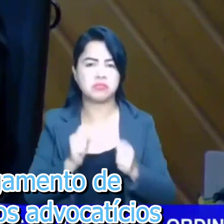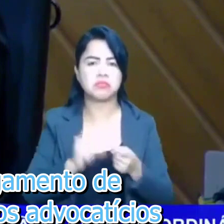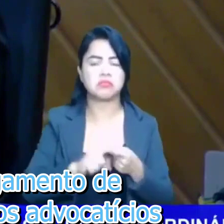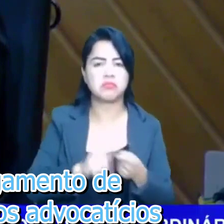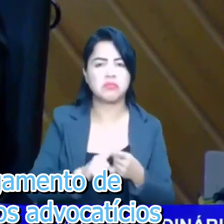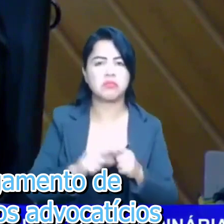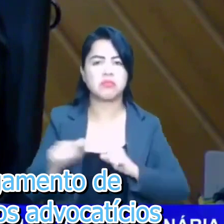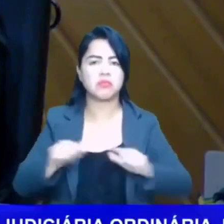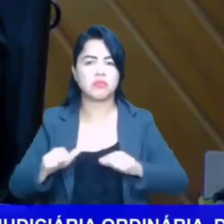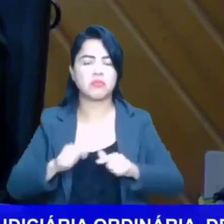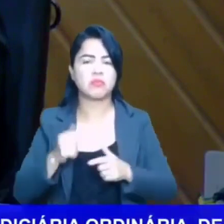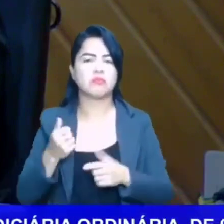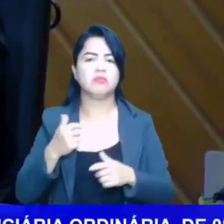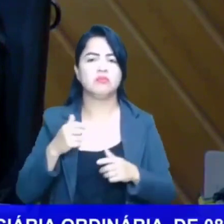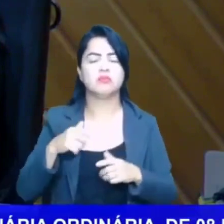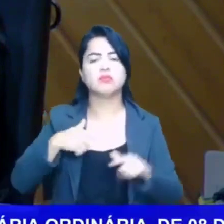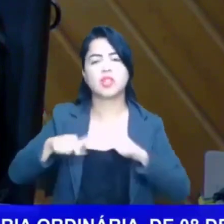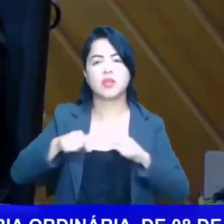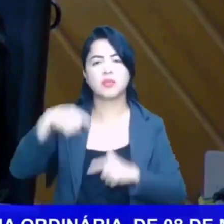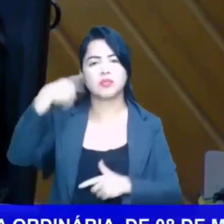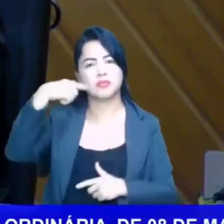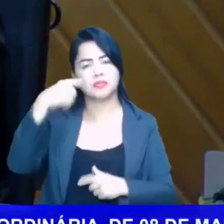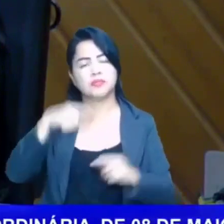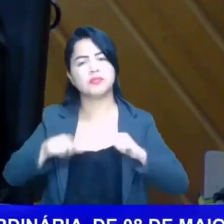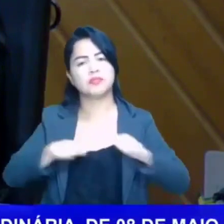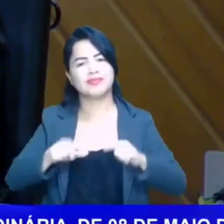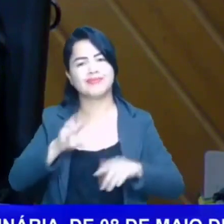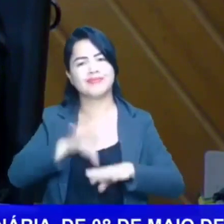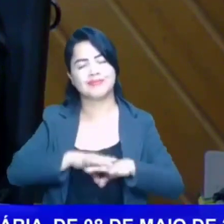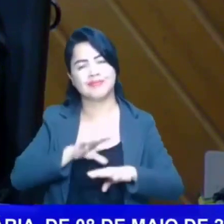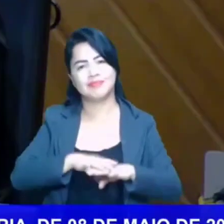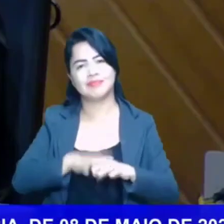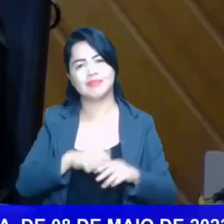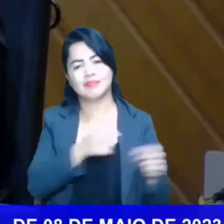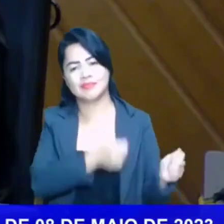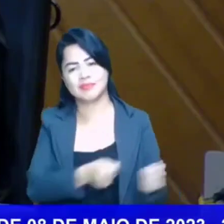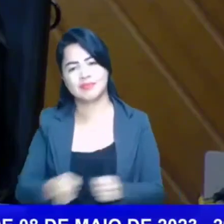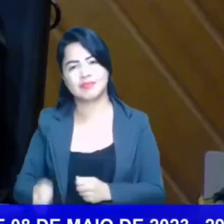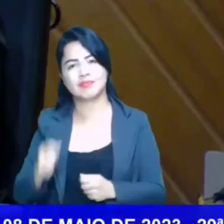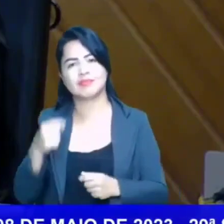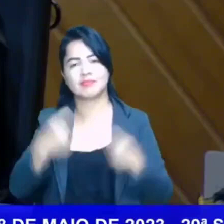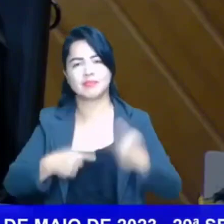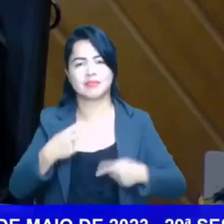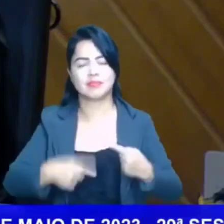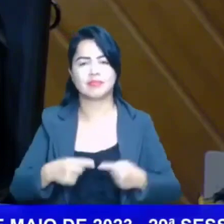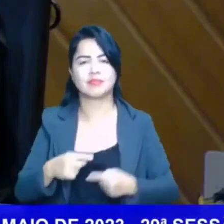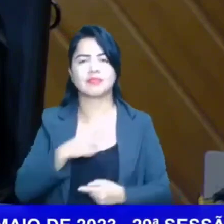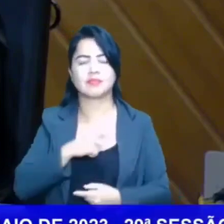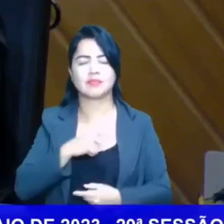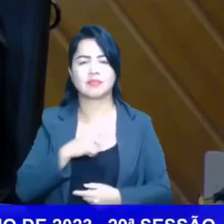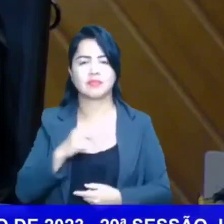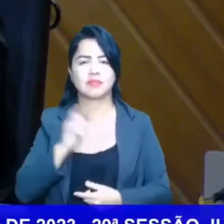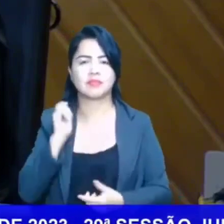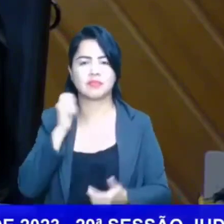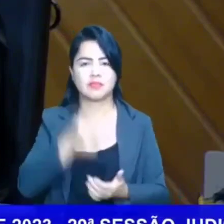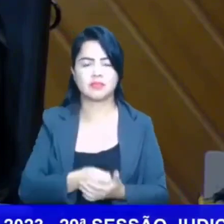de prestação de serviços da advocatícia e de contabilidade no curso das campanhas eleitorais, serão considerados gastos eleitorais